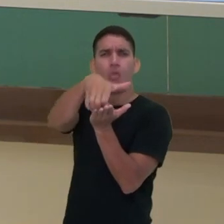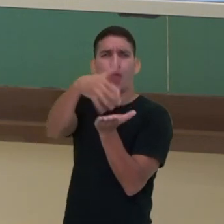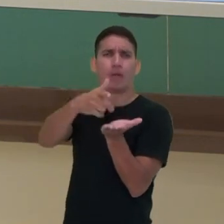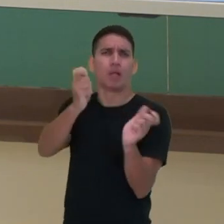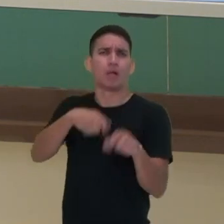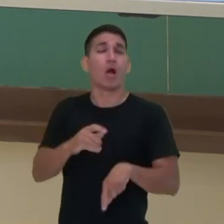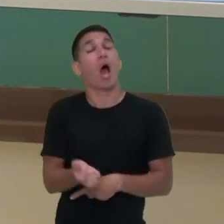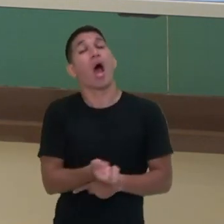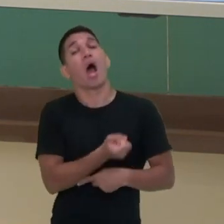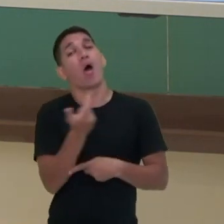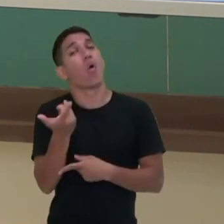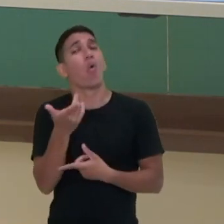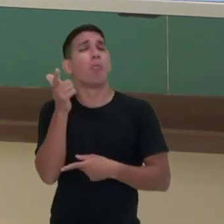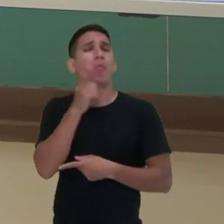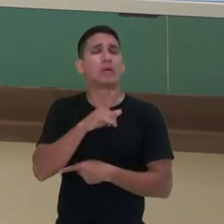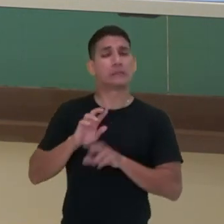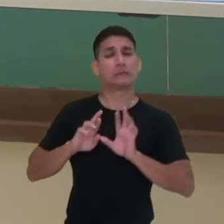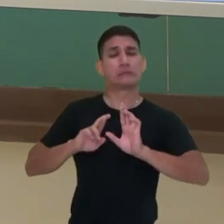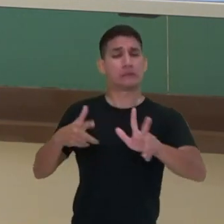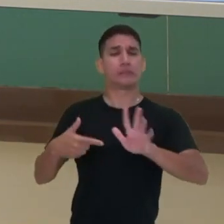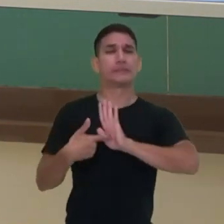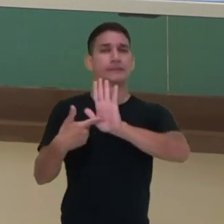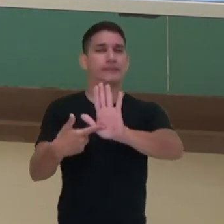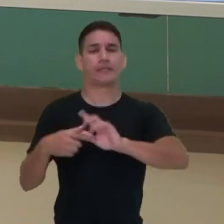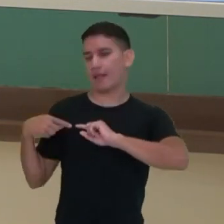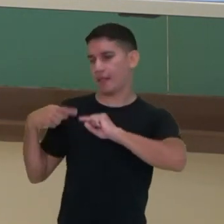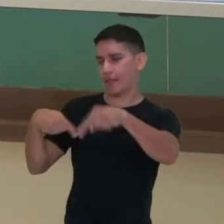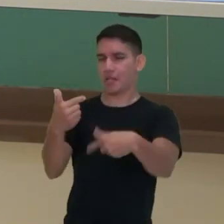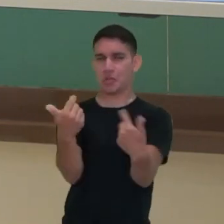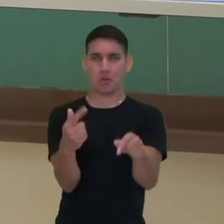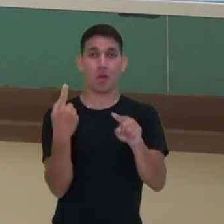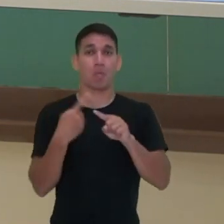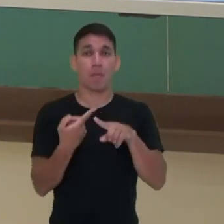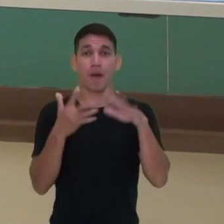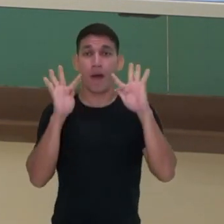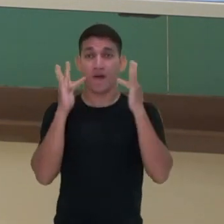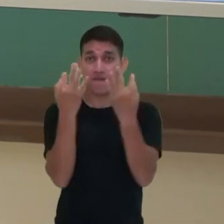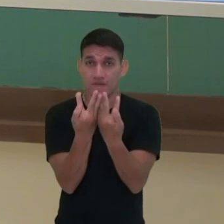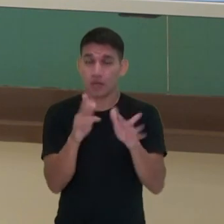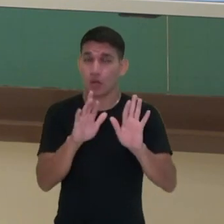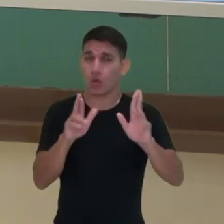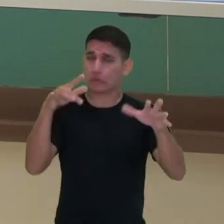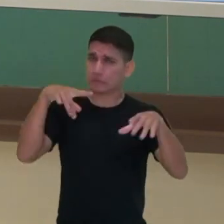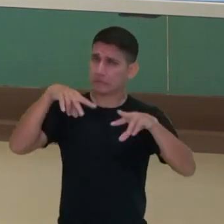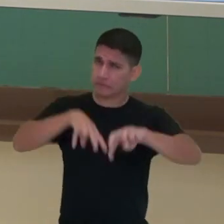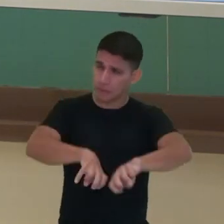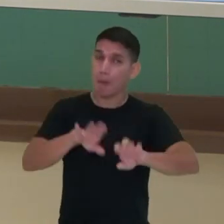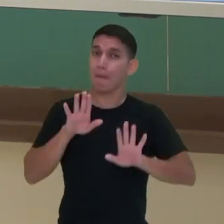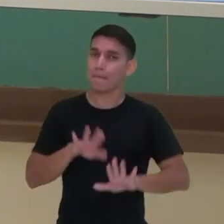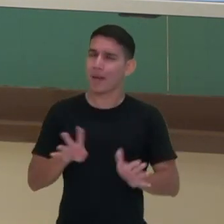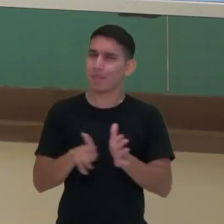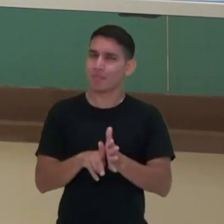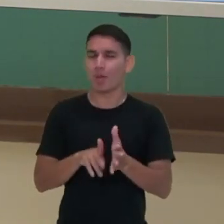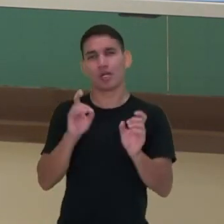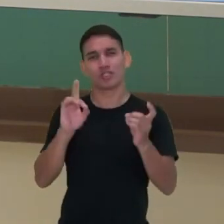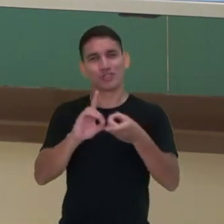apresentam esse tipo de herança, estamos relacionadas aos fenótipos complexos, mas para fins didáticos essa transmissão